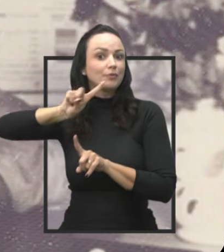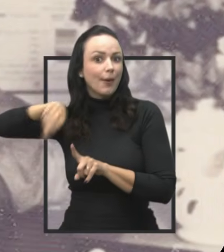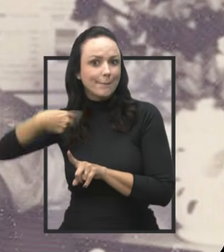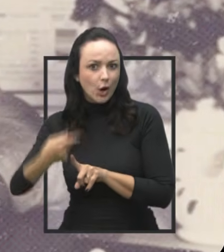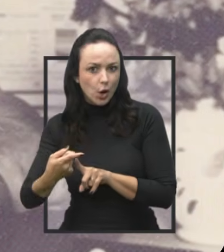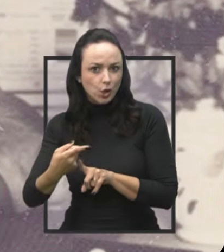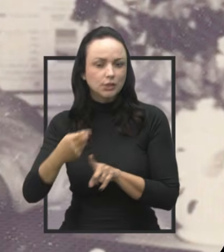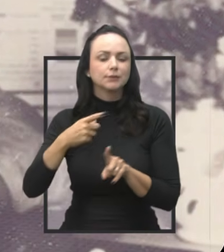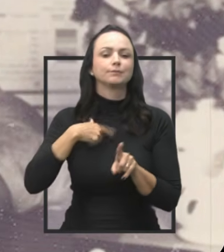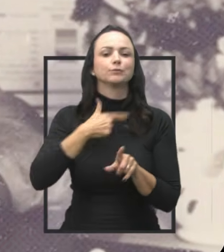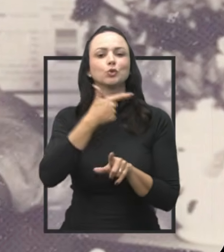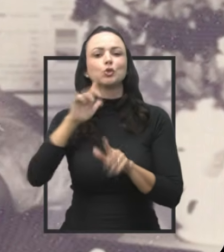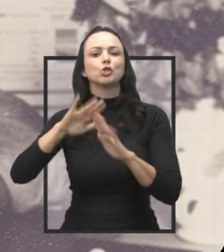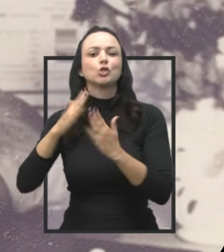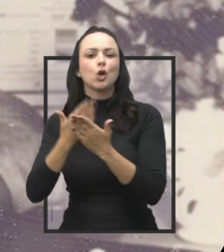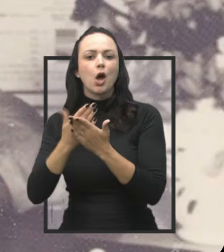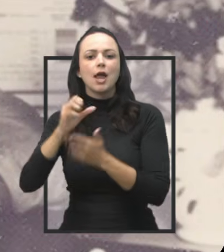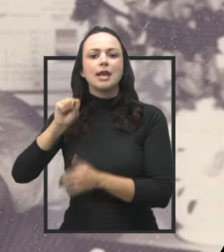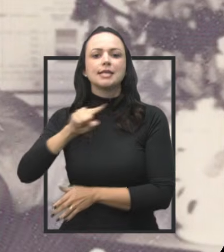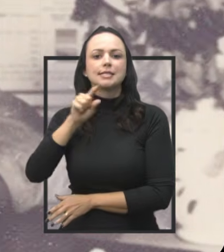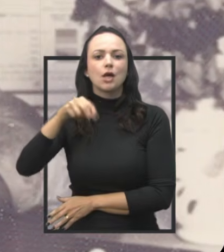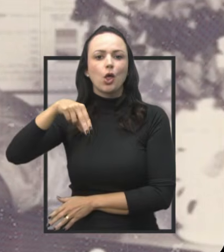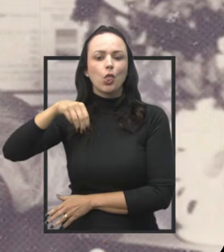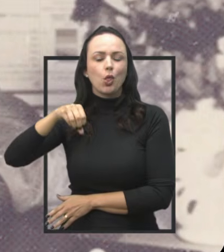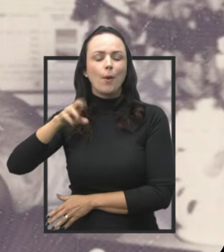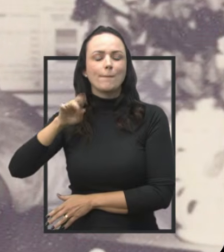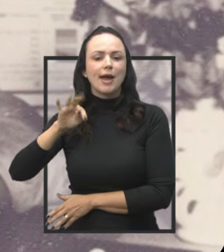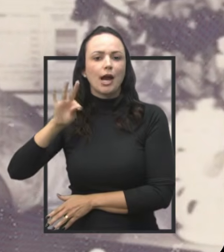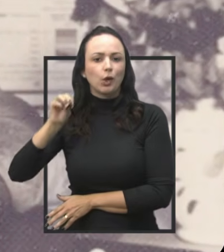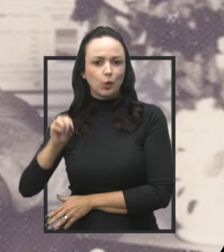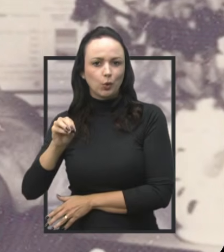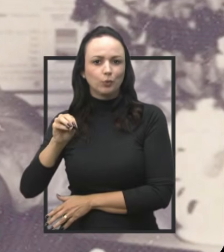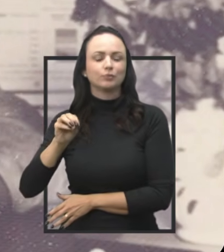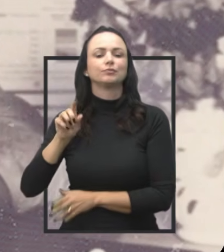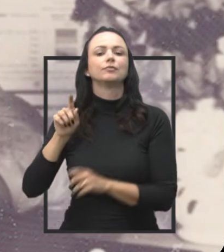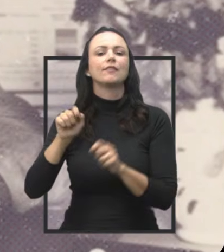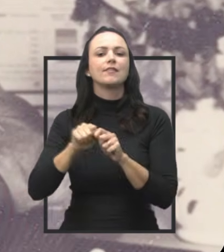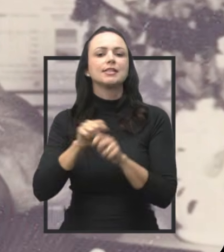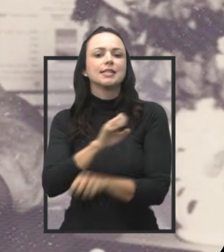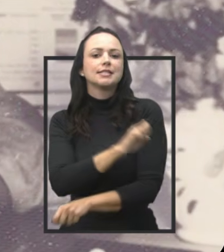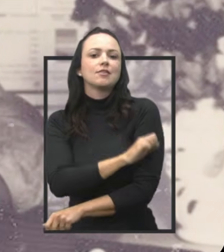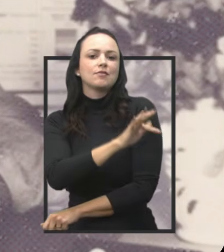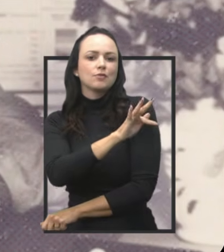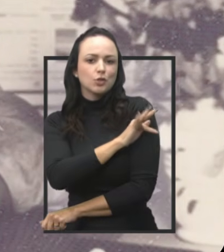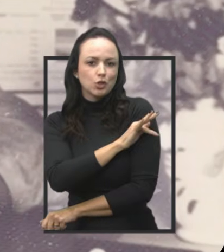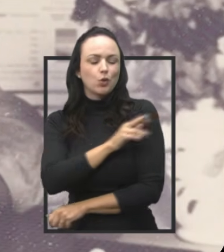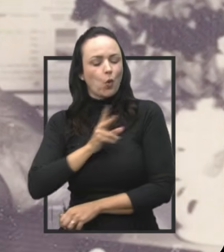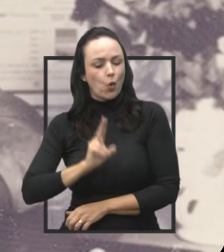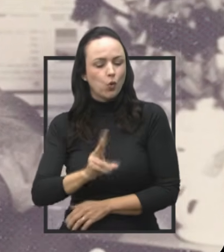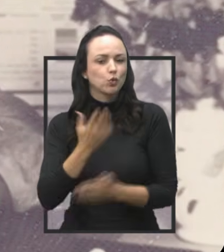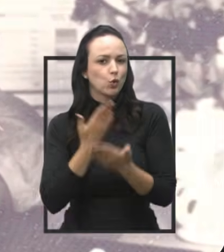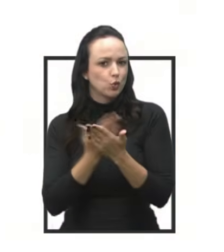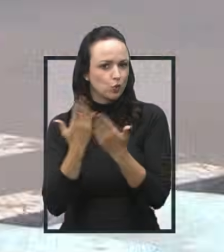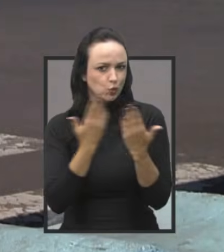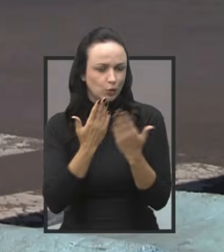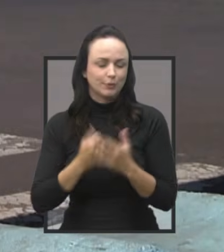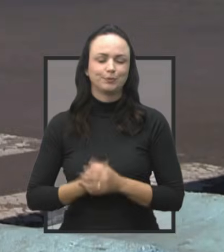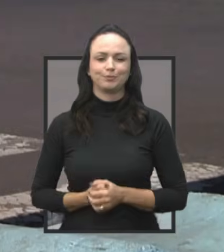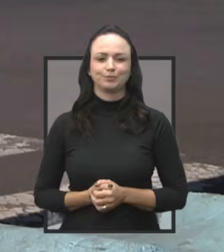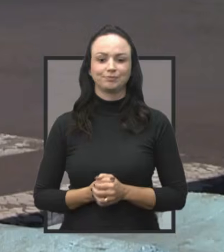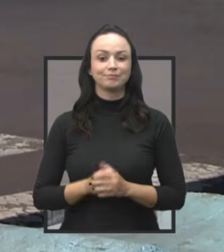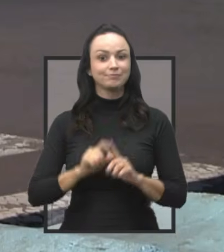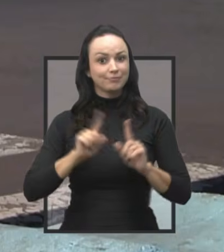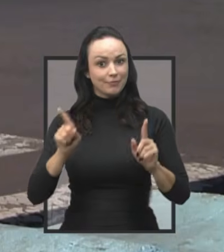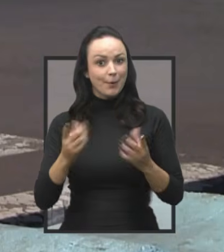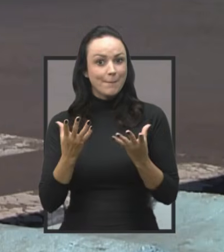nós fomos para o Colégio São Norberto, onde a gente foi fazer o ginásio e continuar os estudos, né? Além de